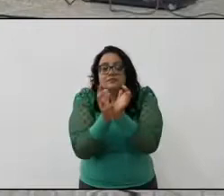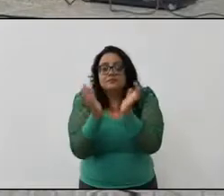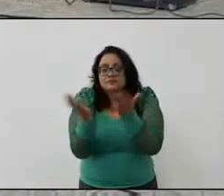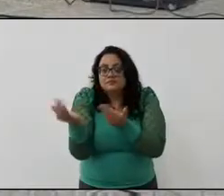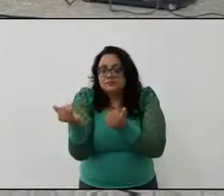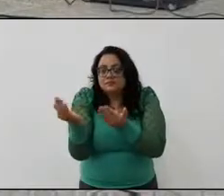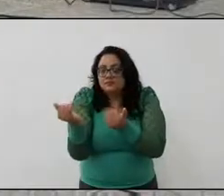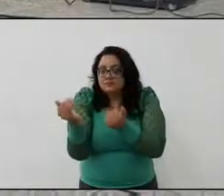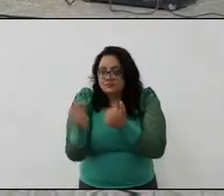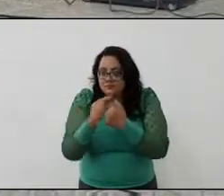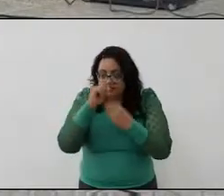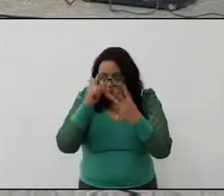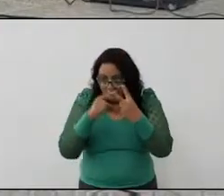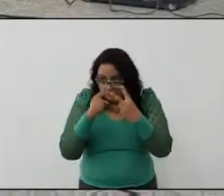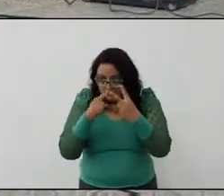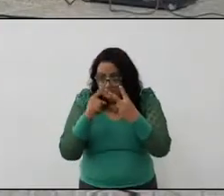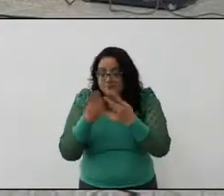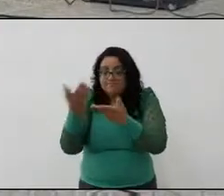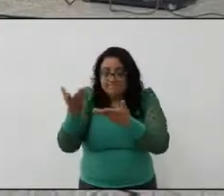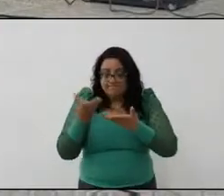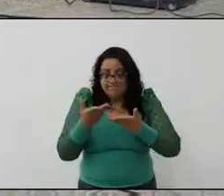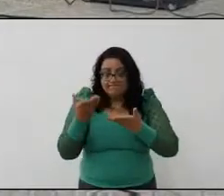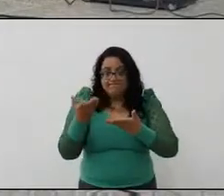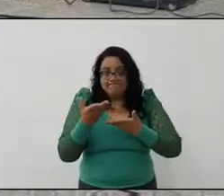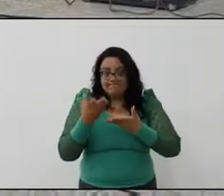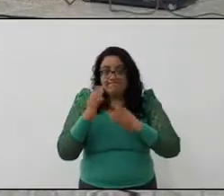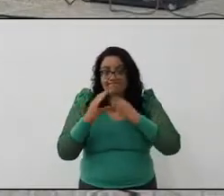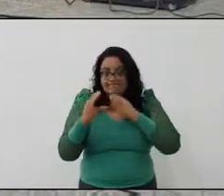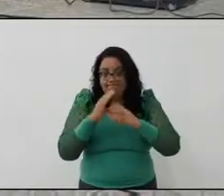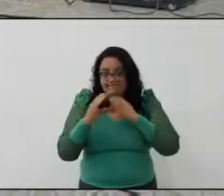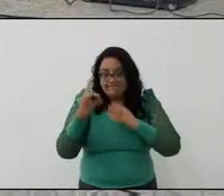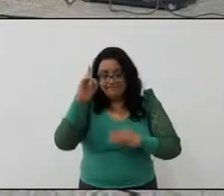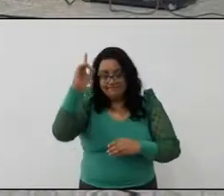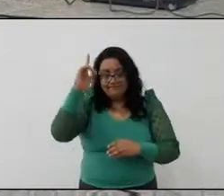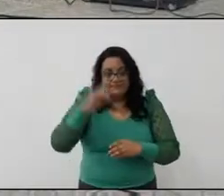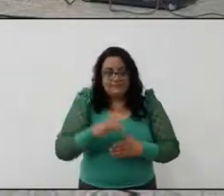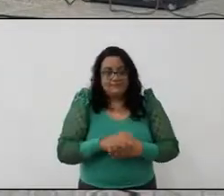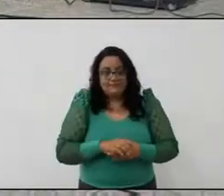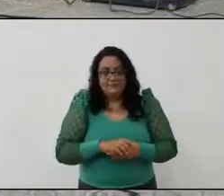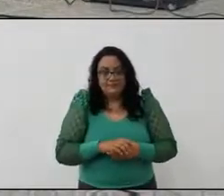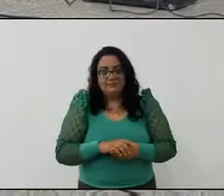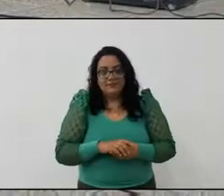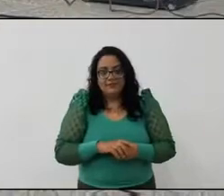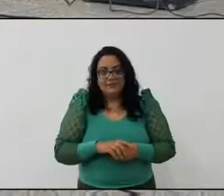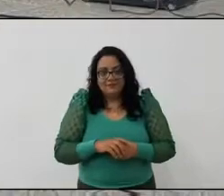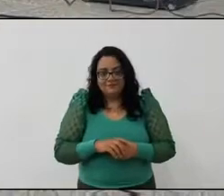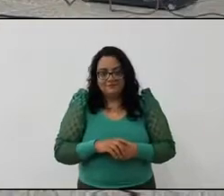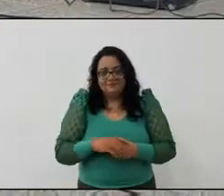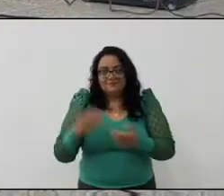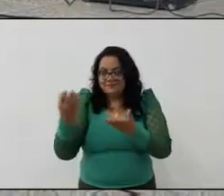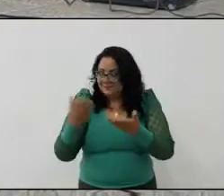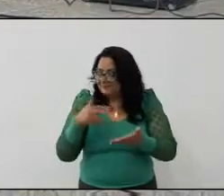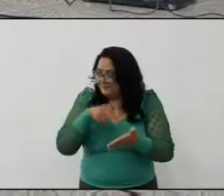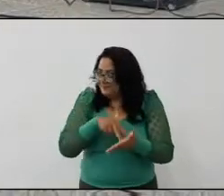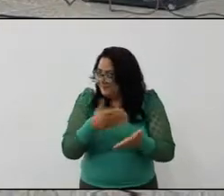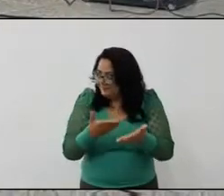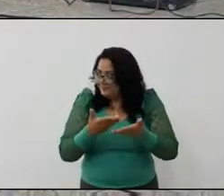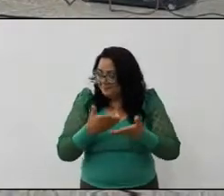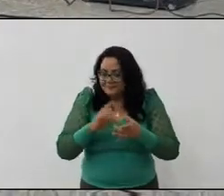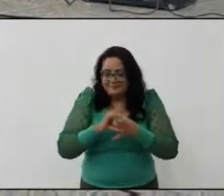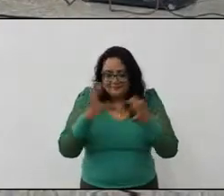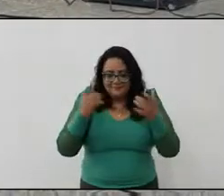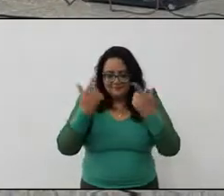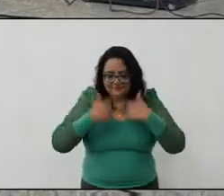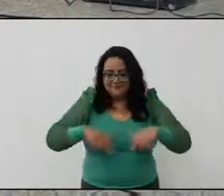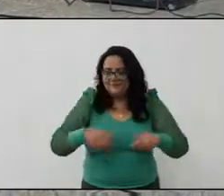Plenitude fica na agulha aí, viu? Daqui a pouquinho vocês vão louvar o nome de Jesus. Pode subir, meu querido irmão. Esse microfone aí está limpo, pode